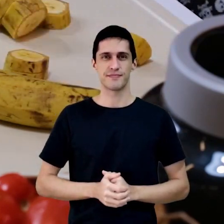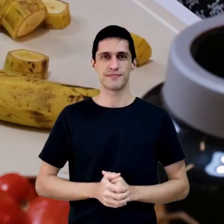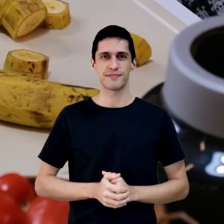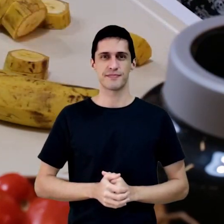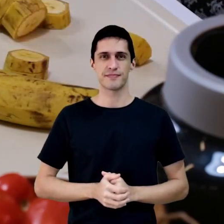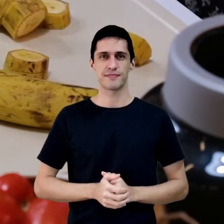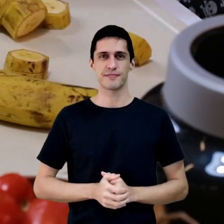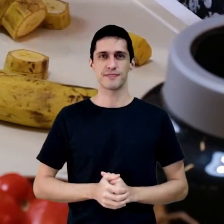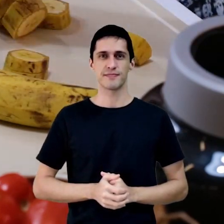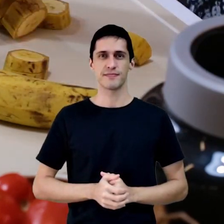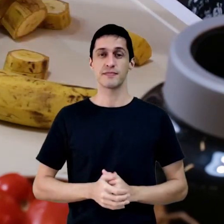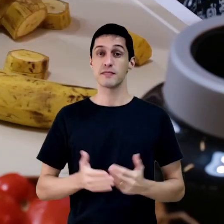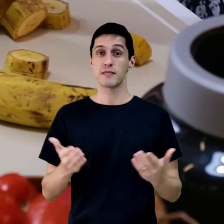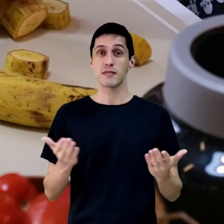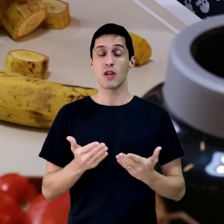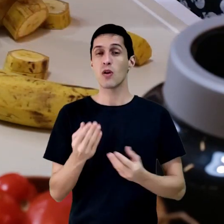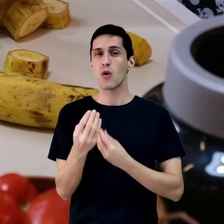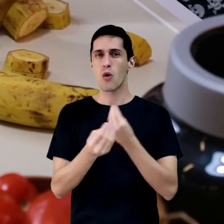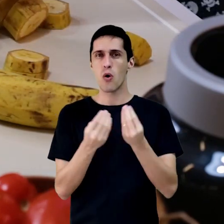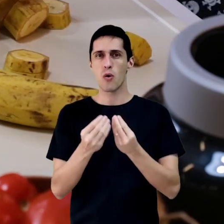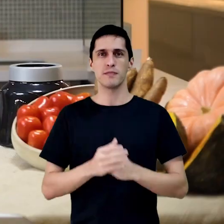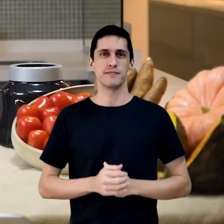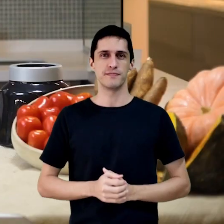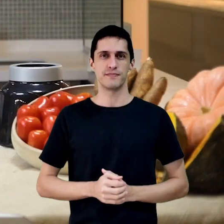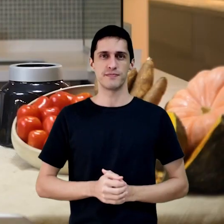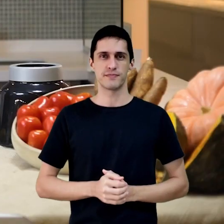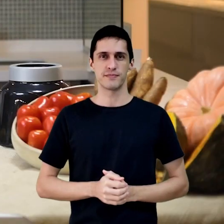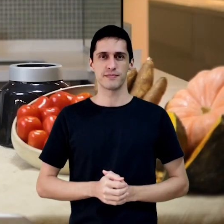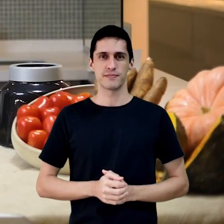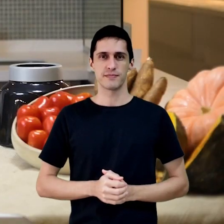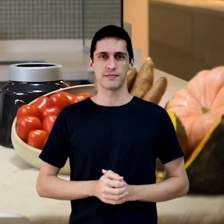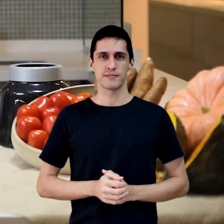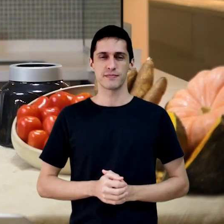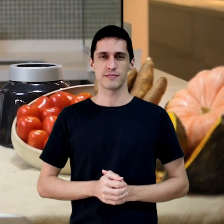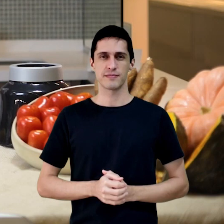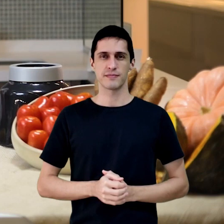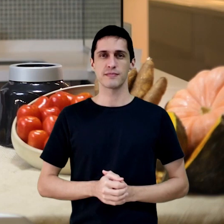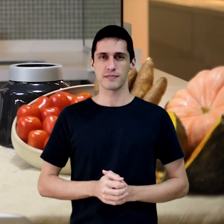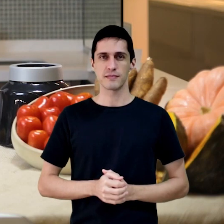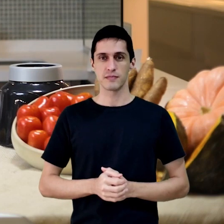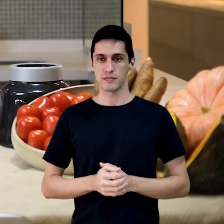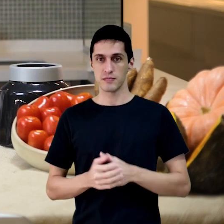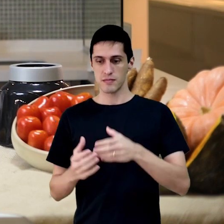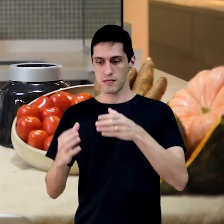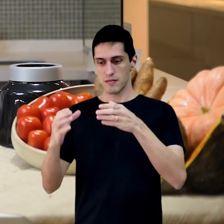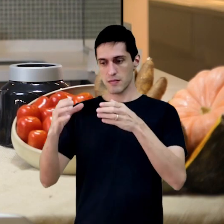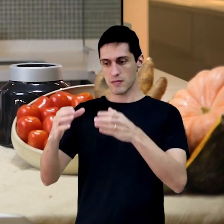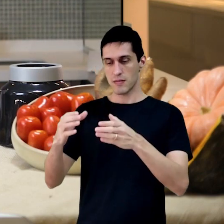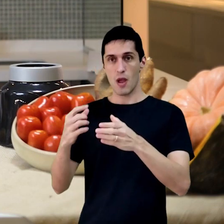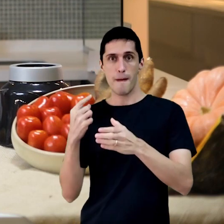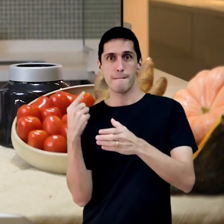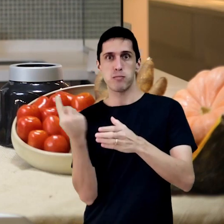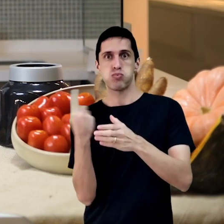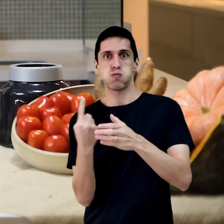E aí a gente vai fazer isso daqui agora. Vamos trazer aqui pro o liquidificador. Opa.